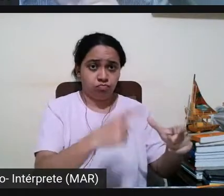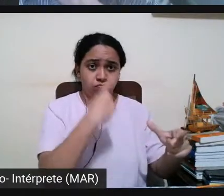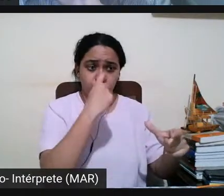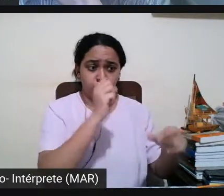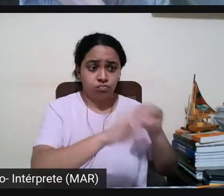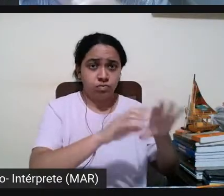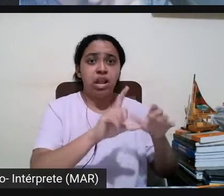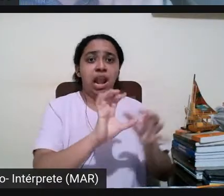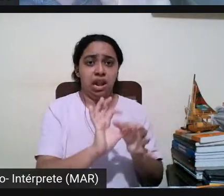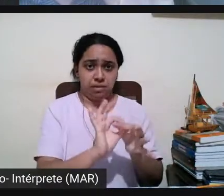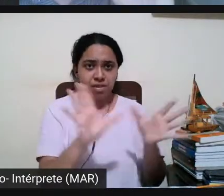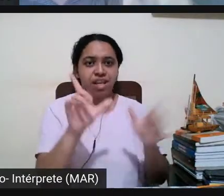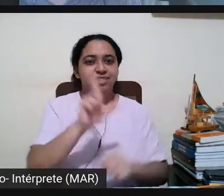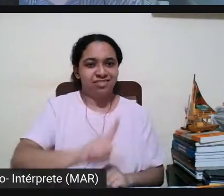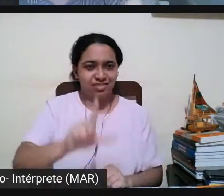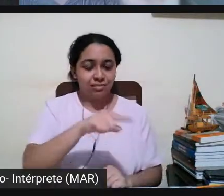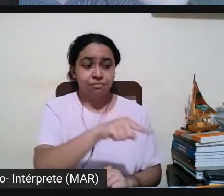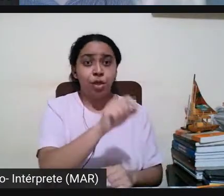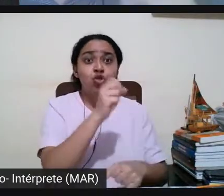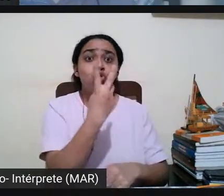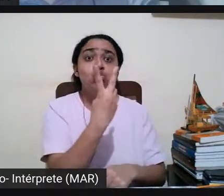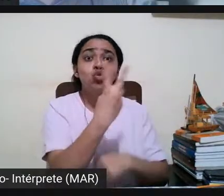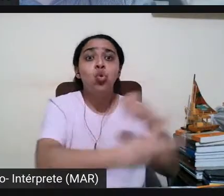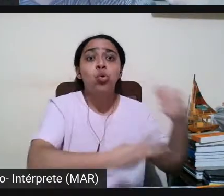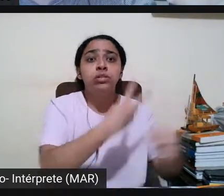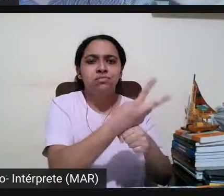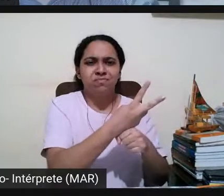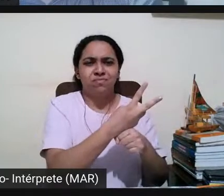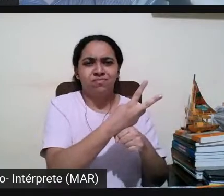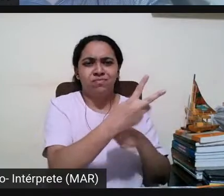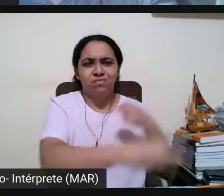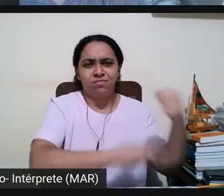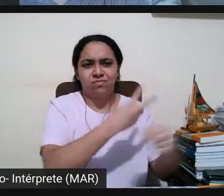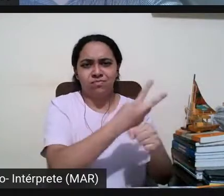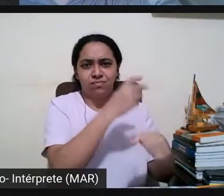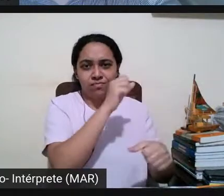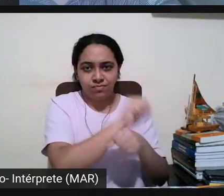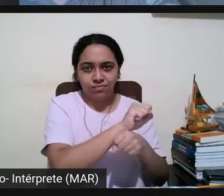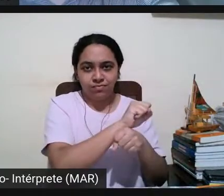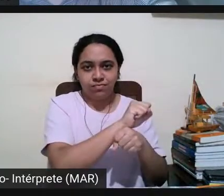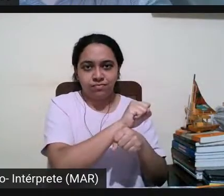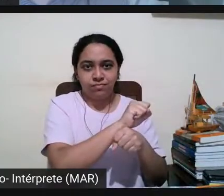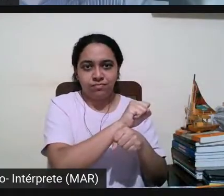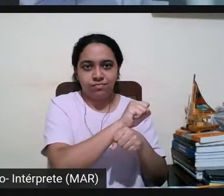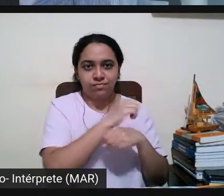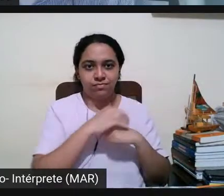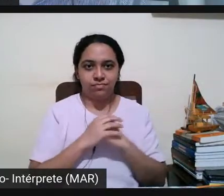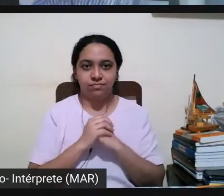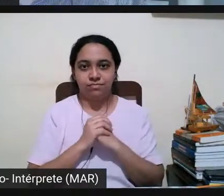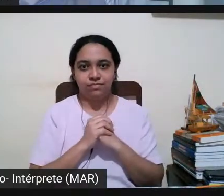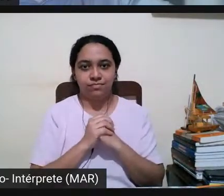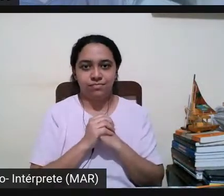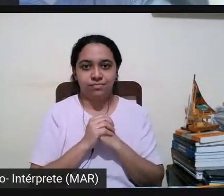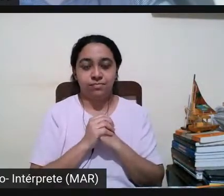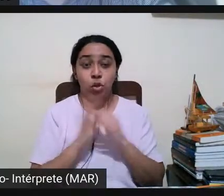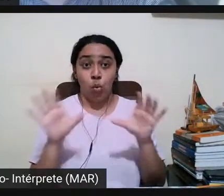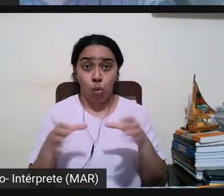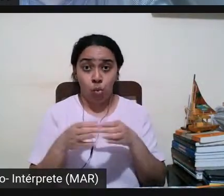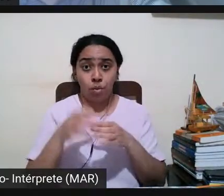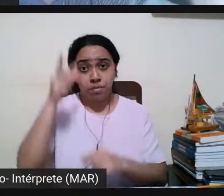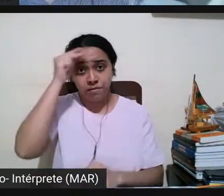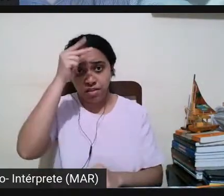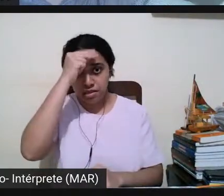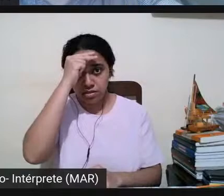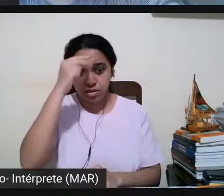parados por quê Porque o próprio Prefeito que ela tá é pessoa da equipe da prefeitura para